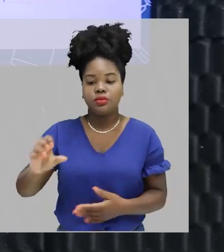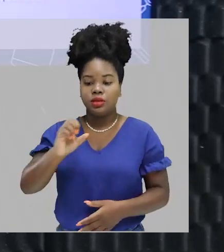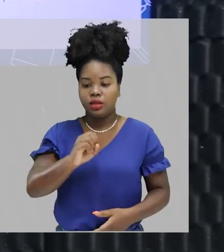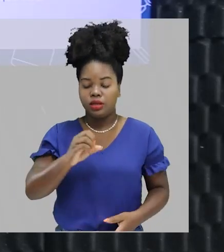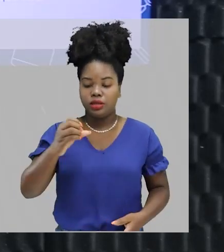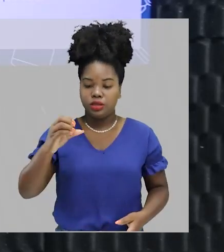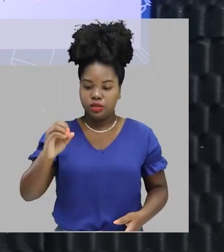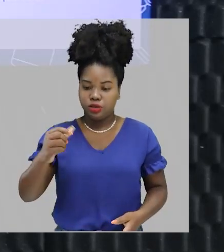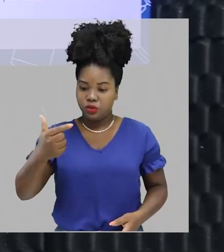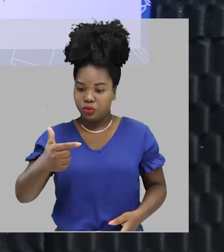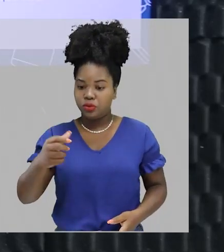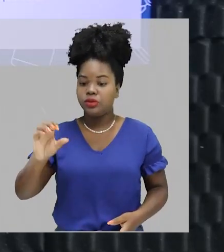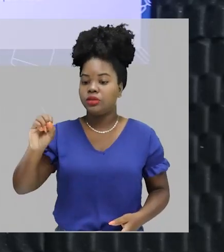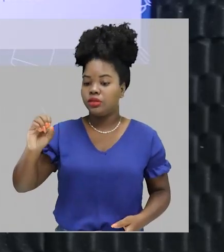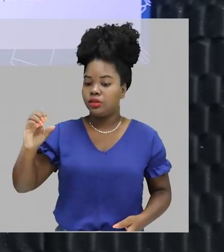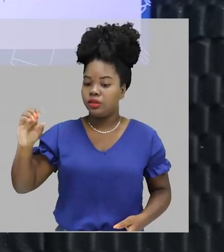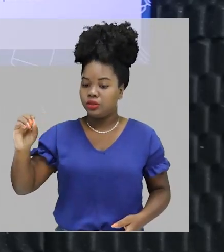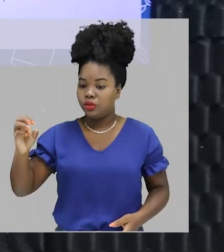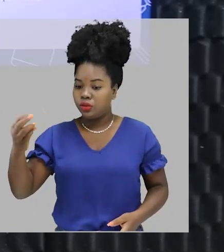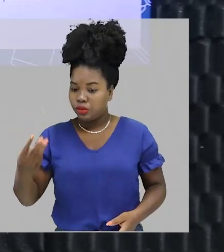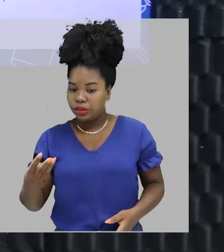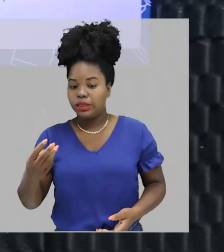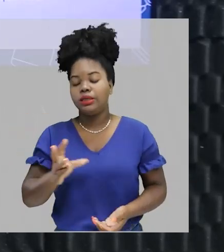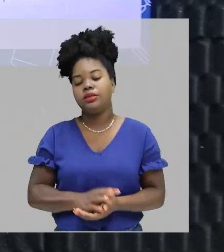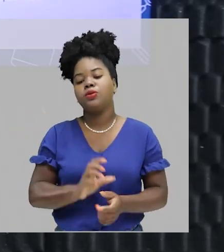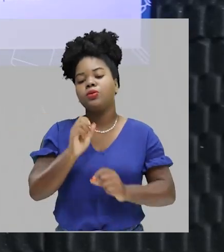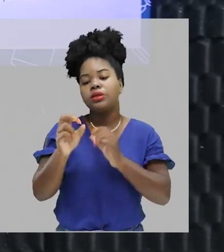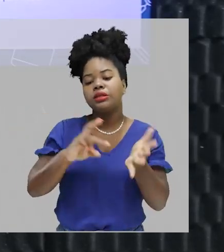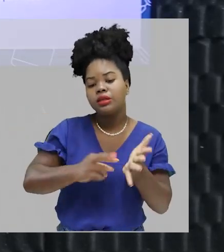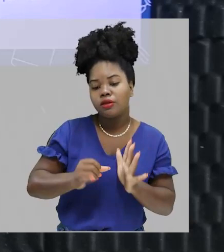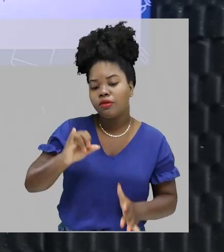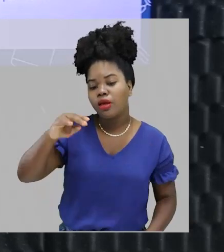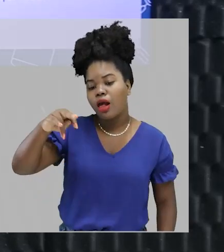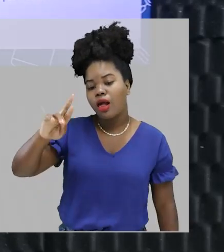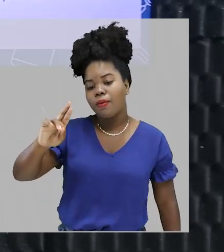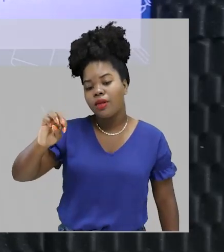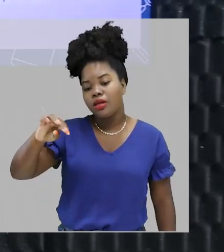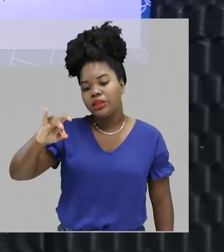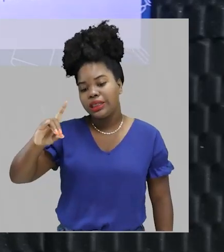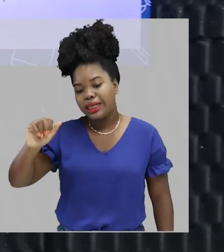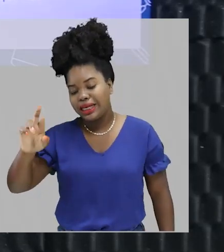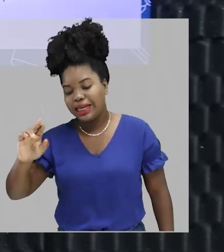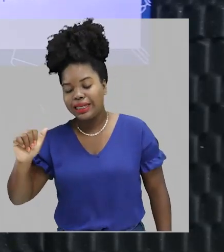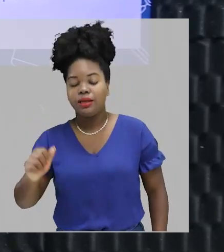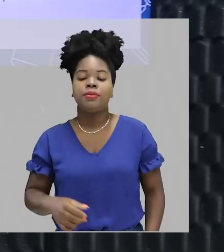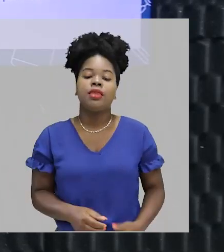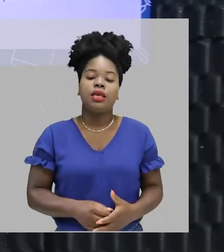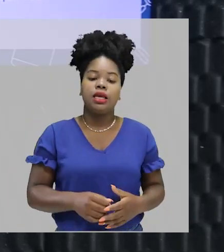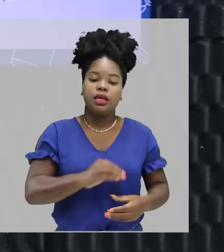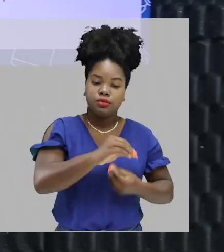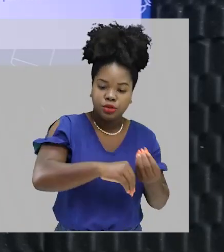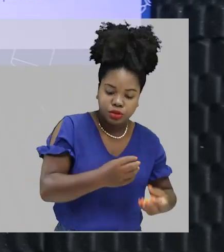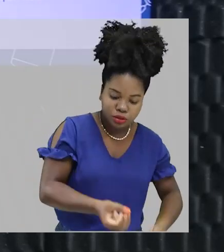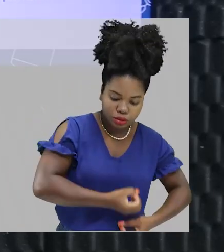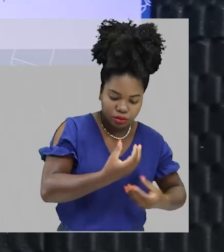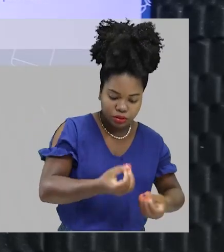turminha, intermediárias são aquelas substâncias que são produzidas e logo em seguida são